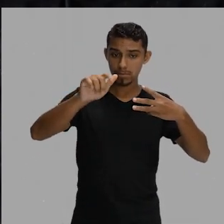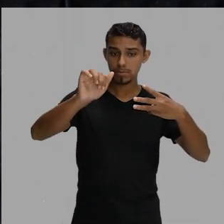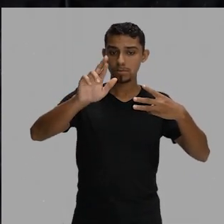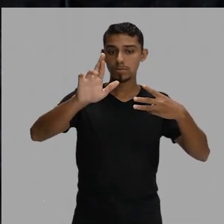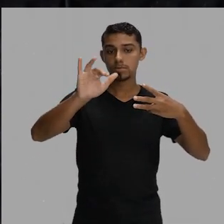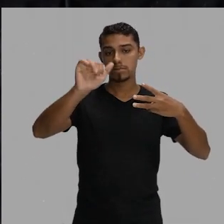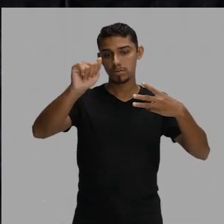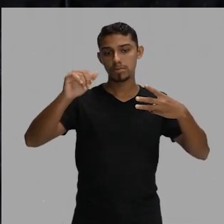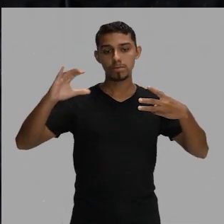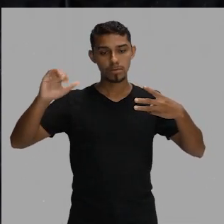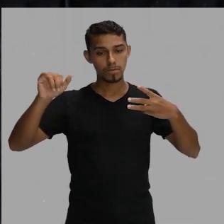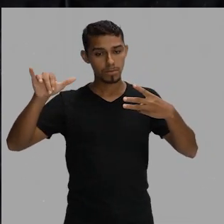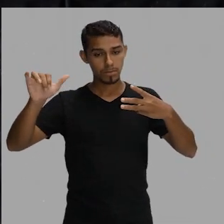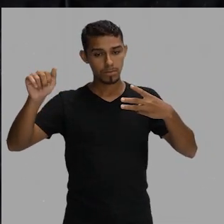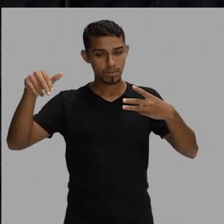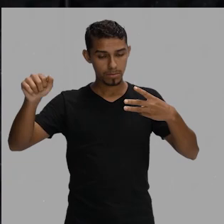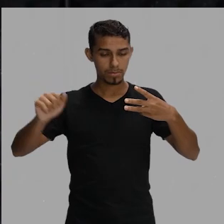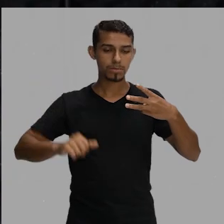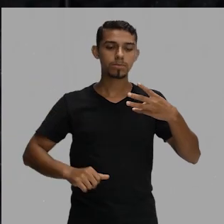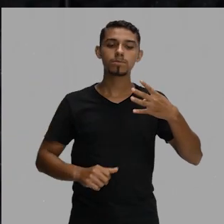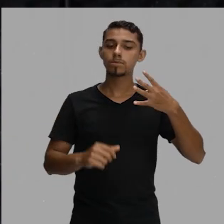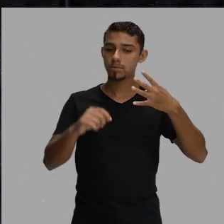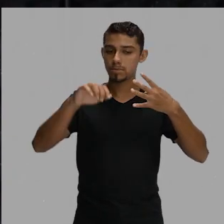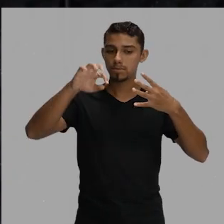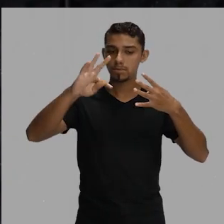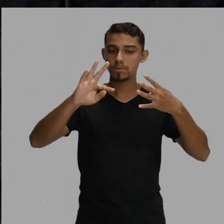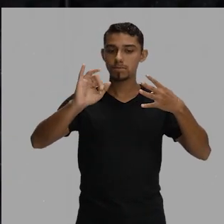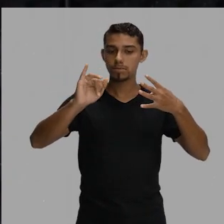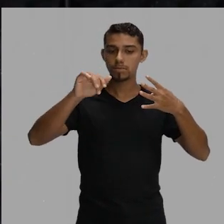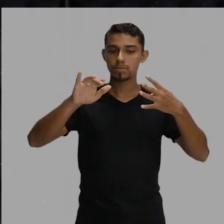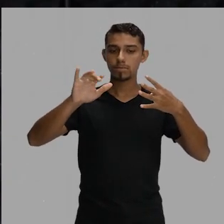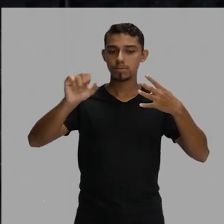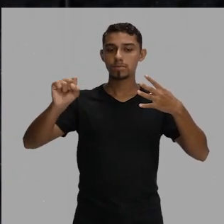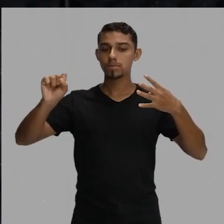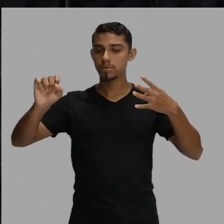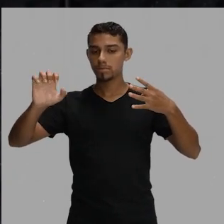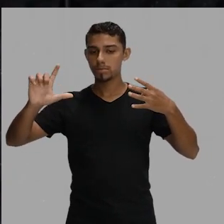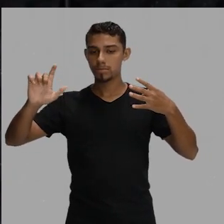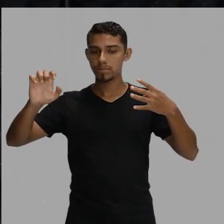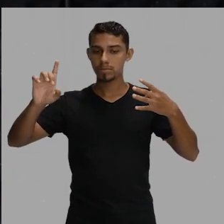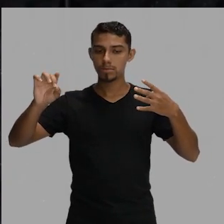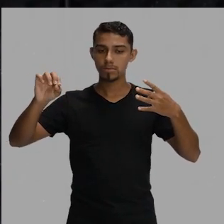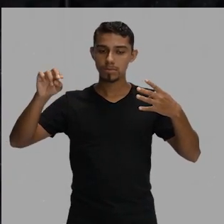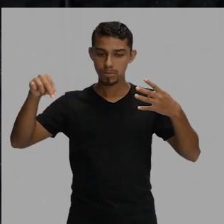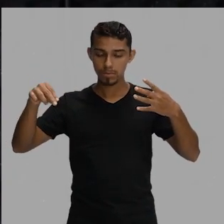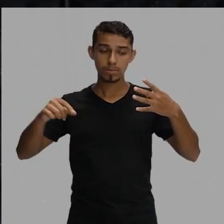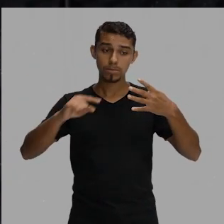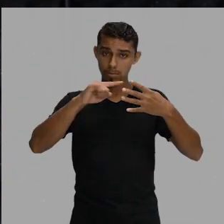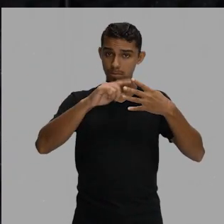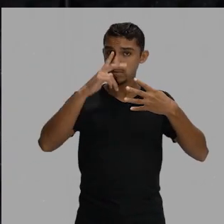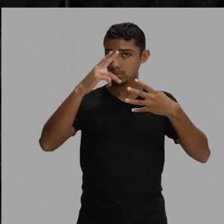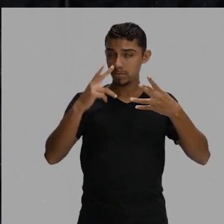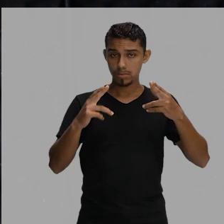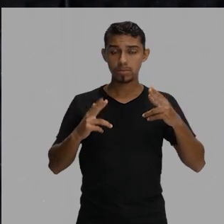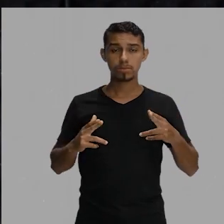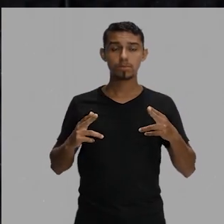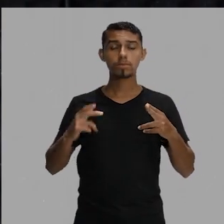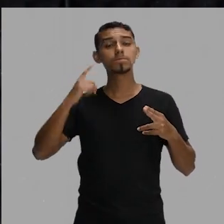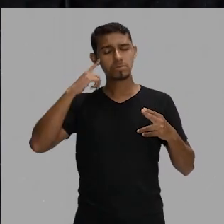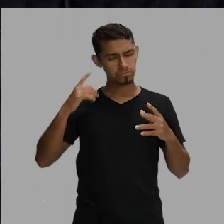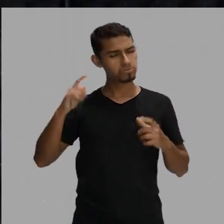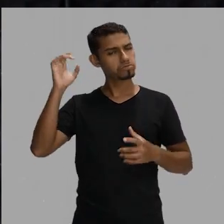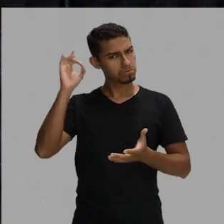3, Tangara caiana, 4, Tangara céledo. São do mesmo gênero. Se são do mesmo gênero, quer dizer que eles têm